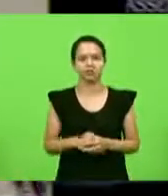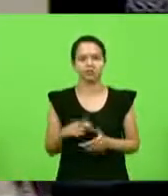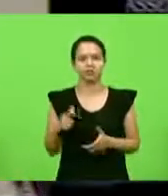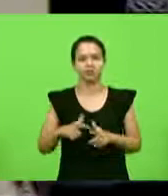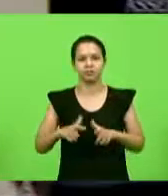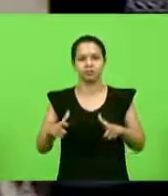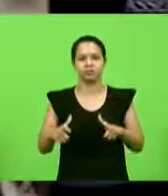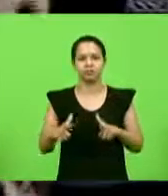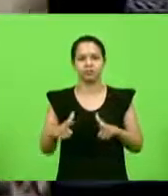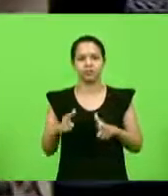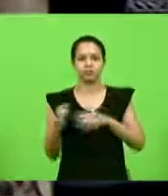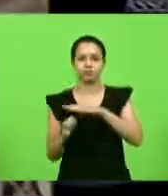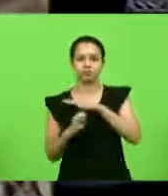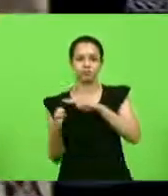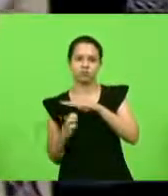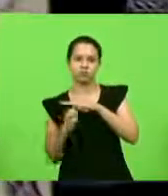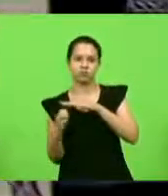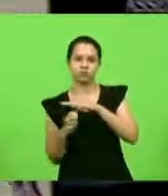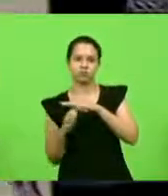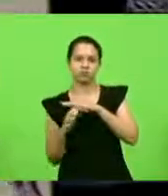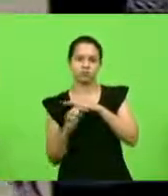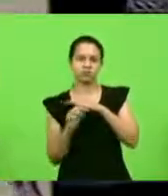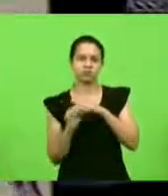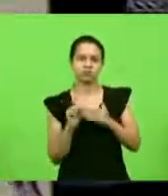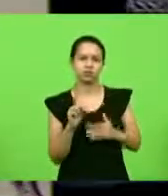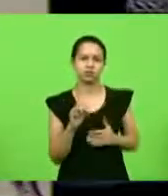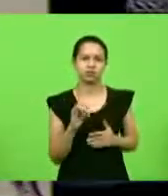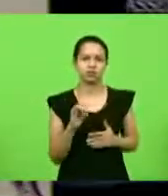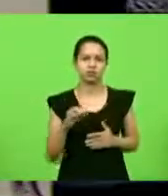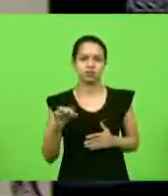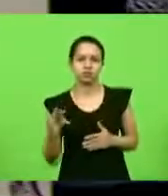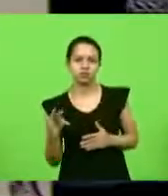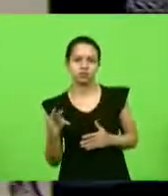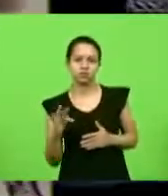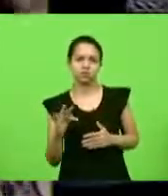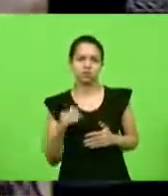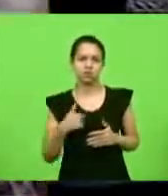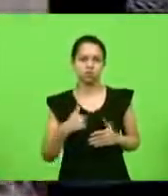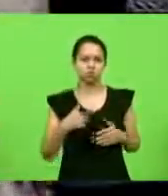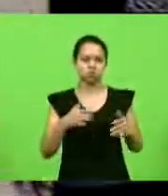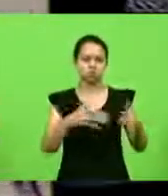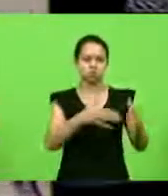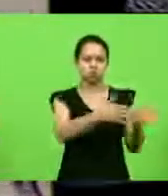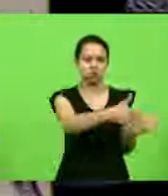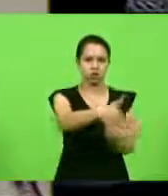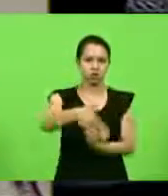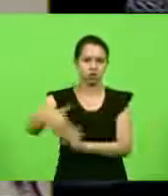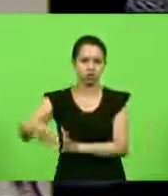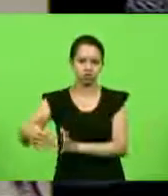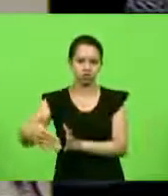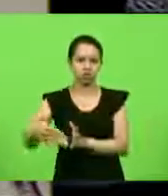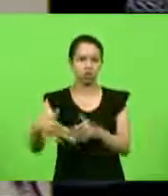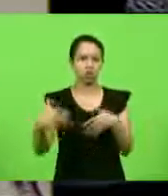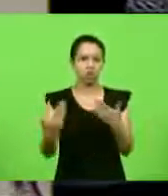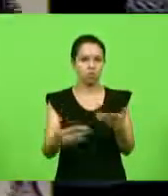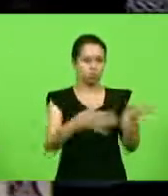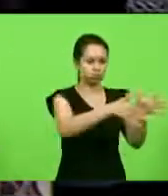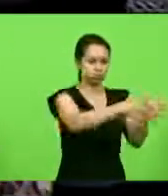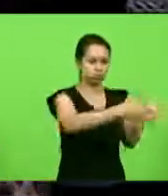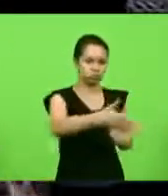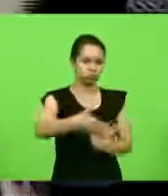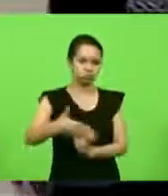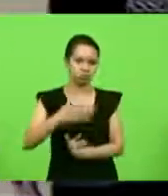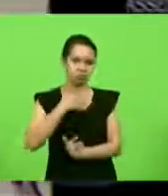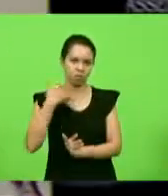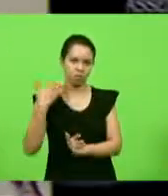ou esquife, ou caixão, urna ou caixa mortuária.